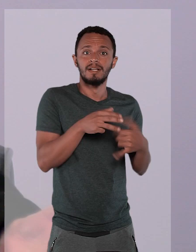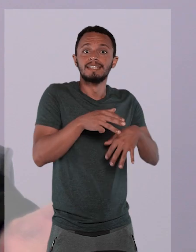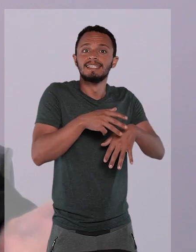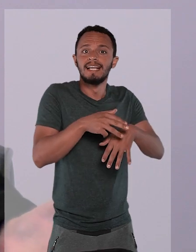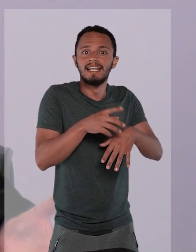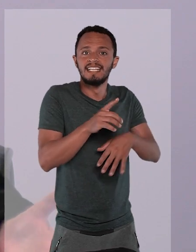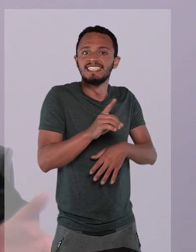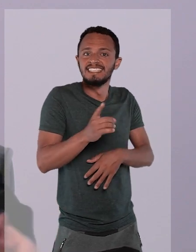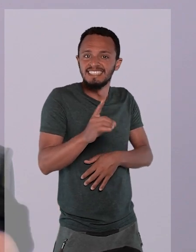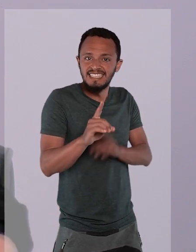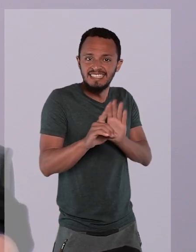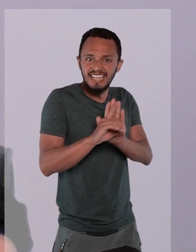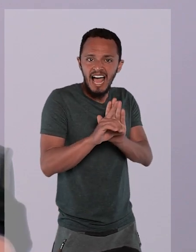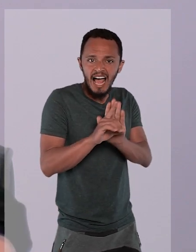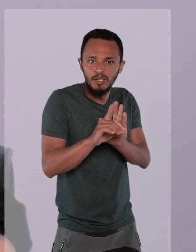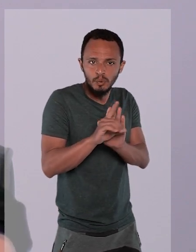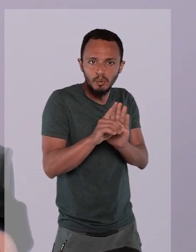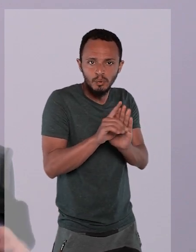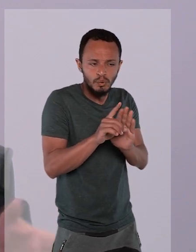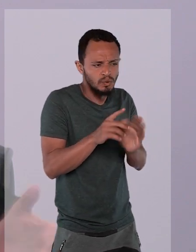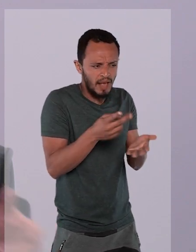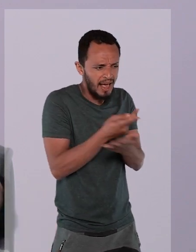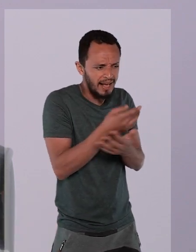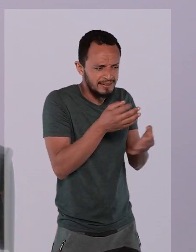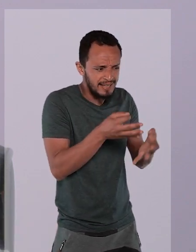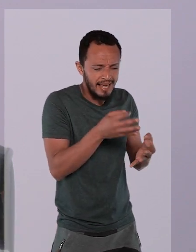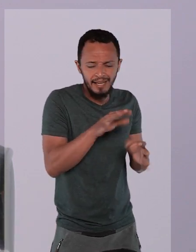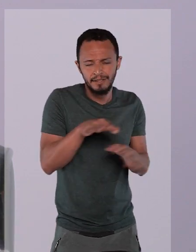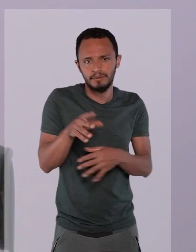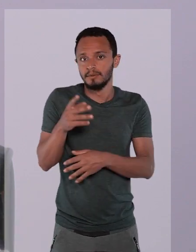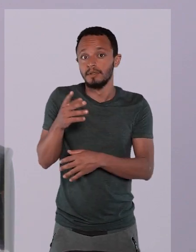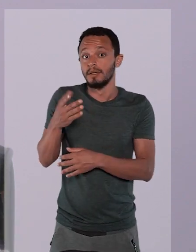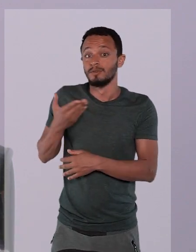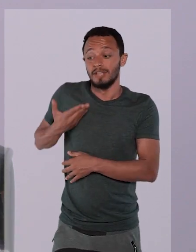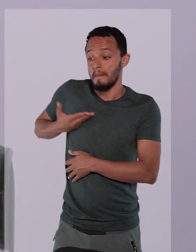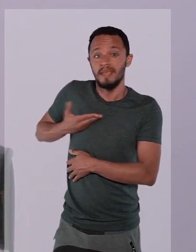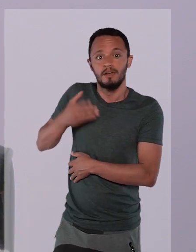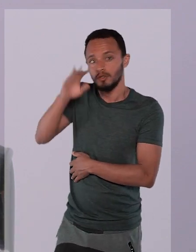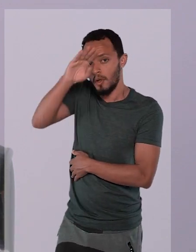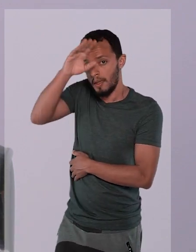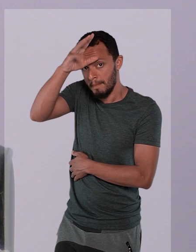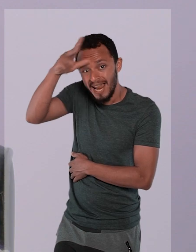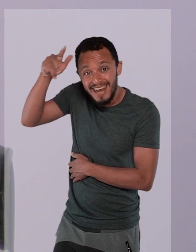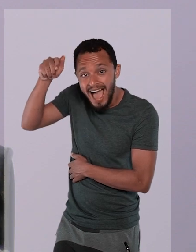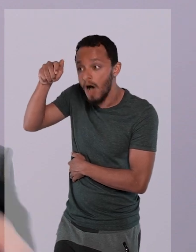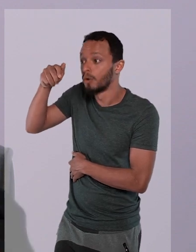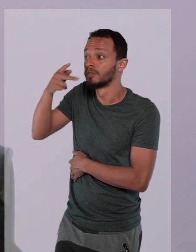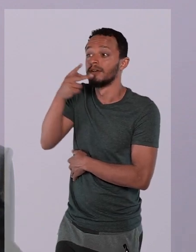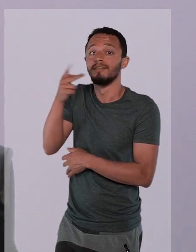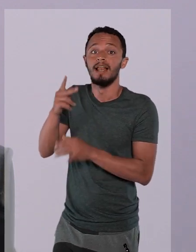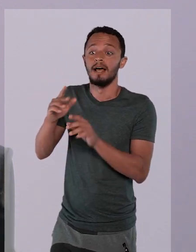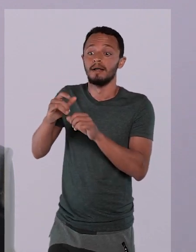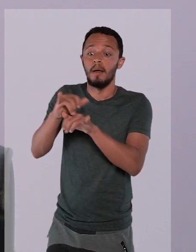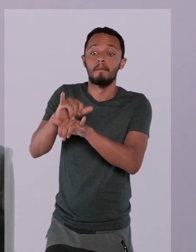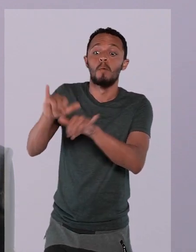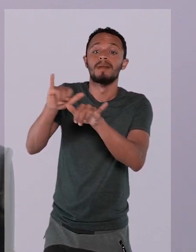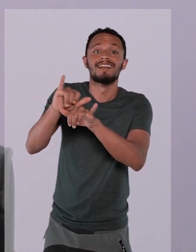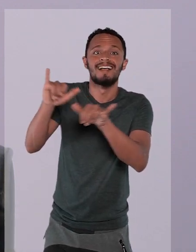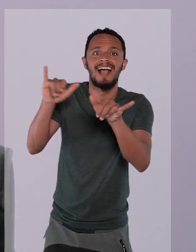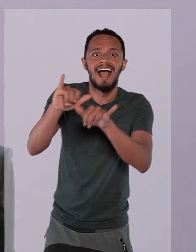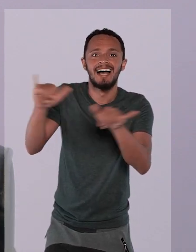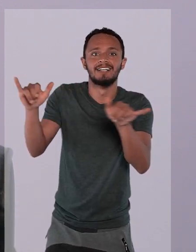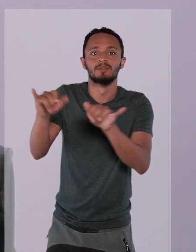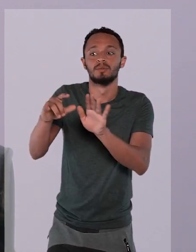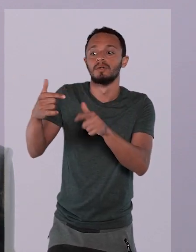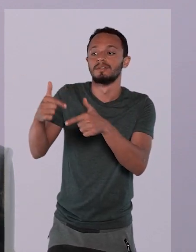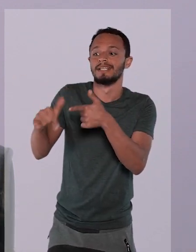Não, dei um dado verdadeiro. Né? E nosso colega lá de Manaus já estava começando a ser perseguido, porque tinha publicado o primeiro trabalho